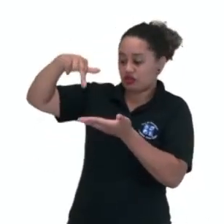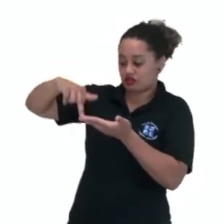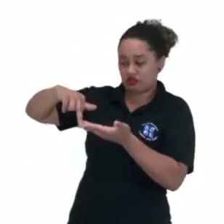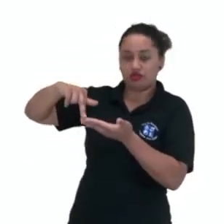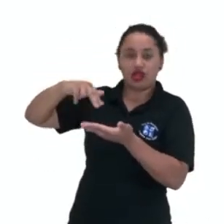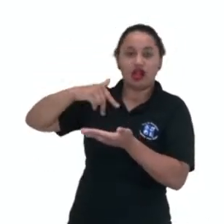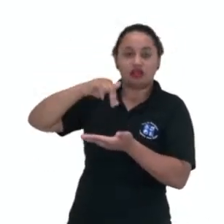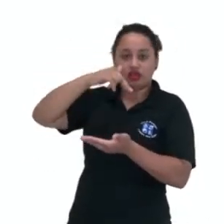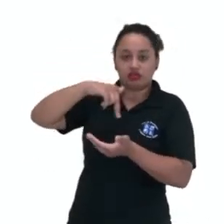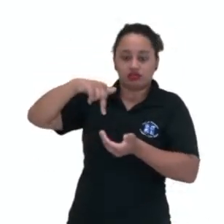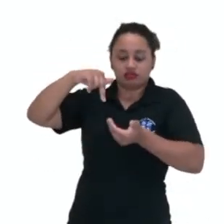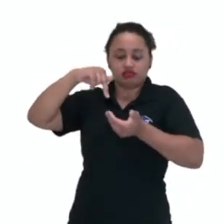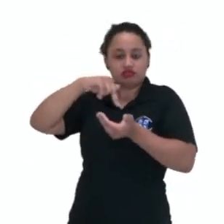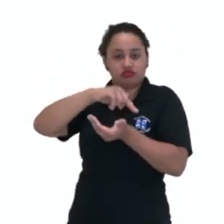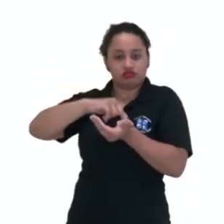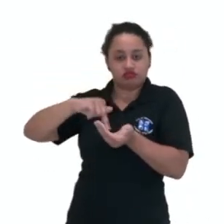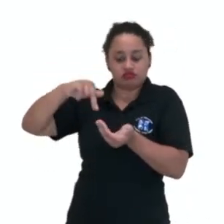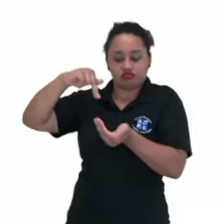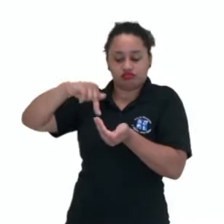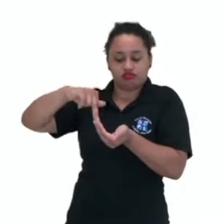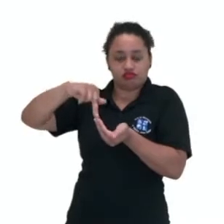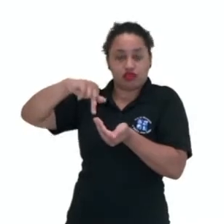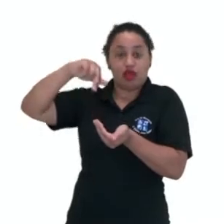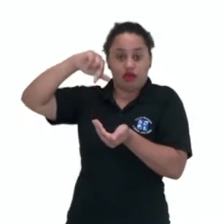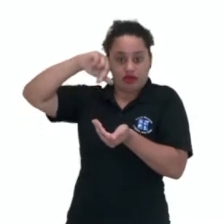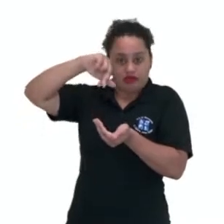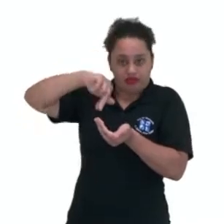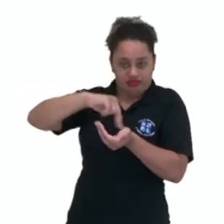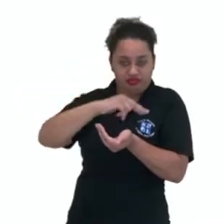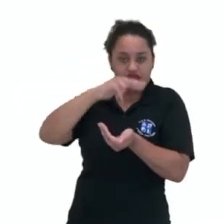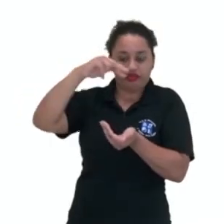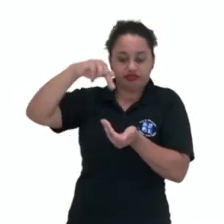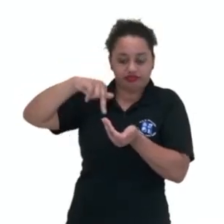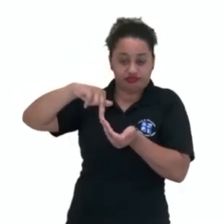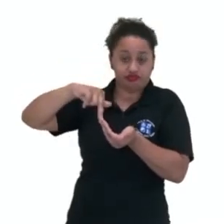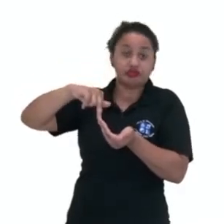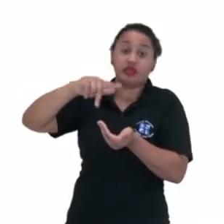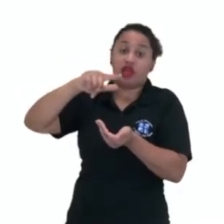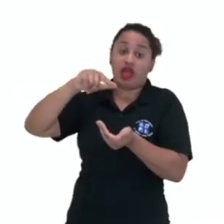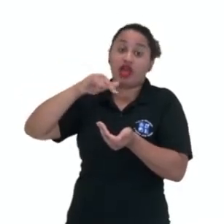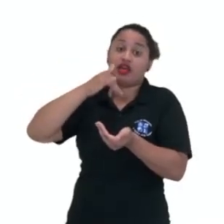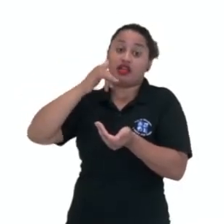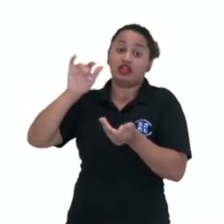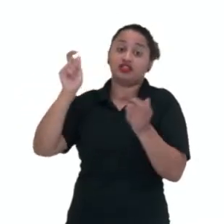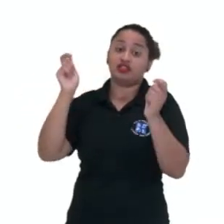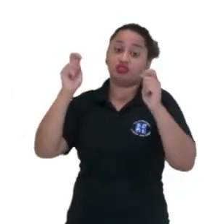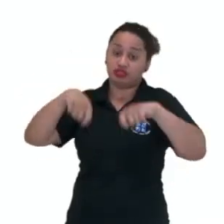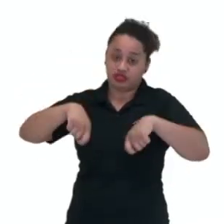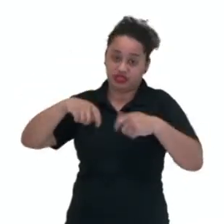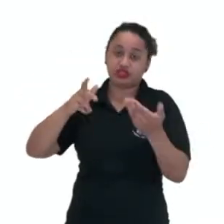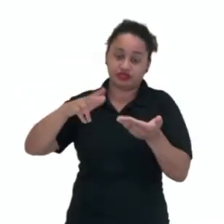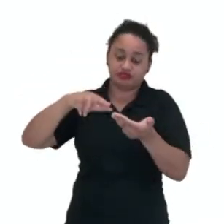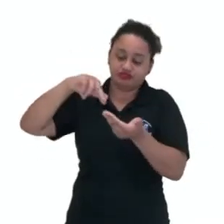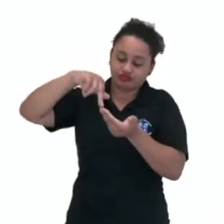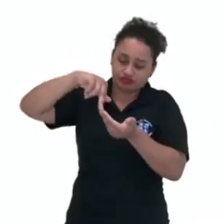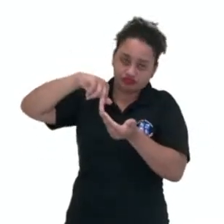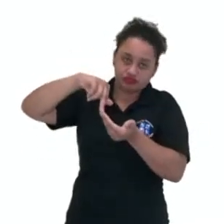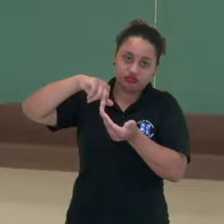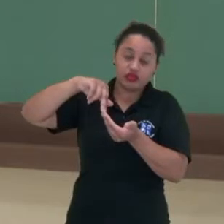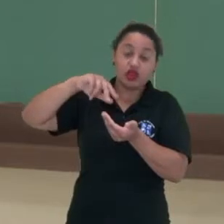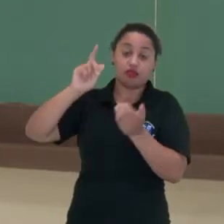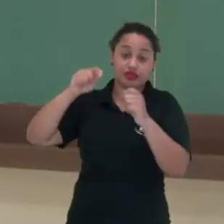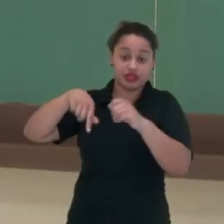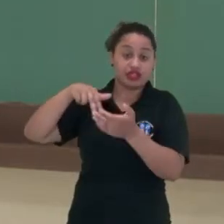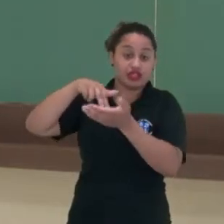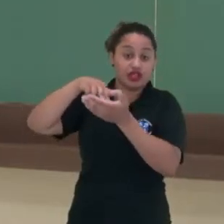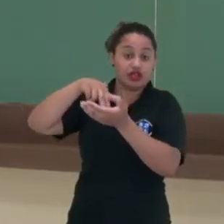cima da rampa, ele está pronto para descer. Então, a energia é potencial, né? A energia potencial